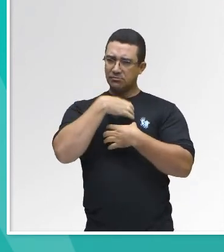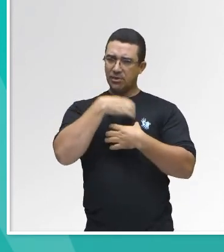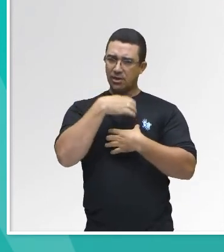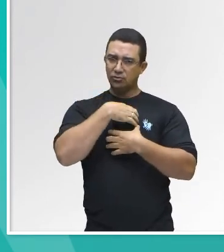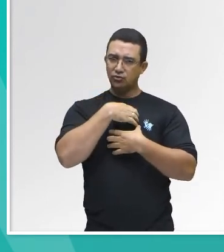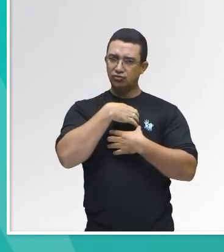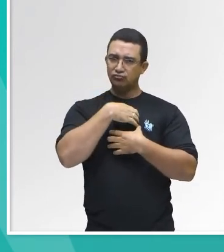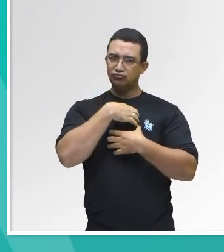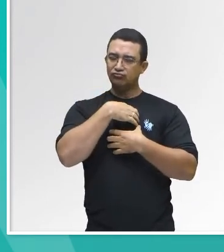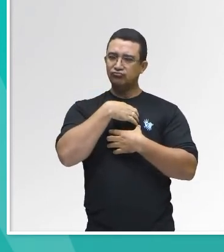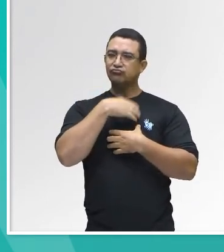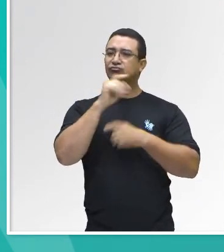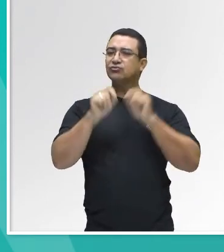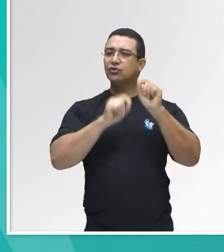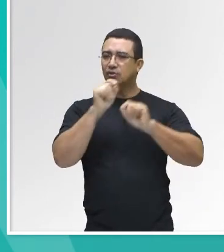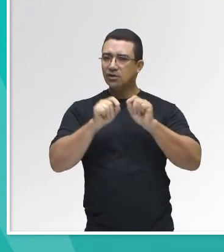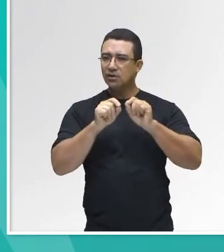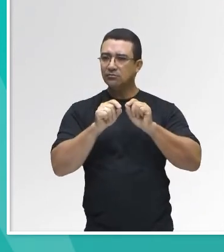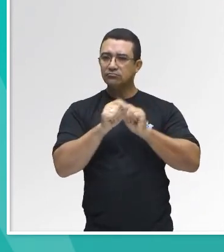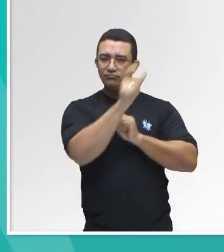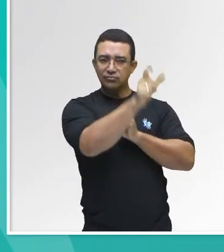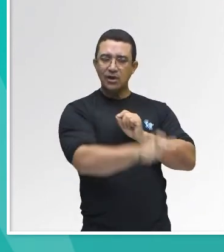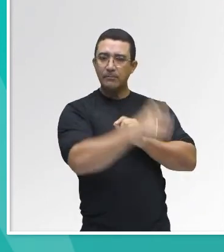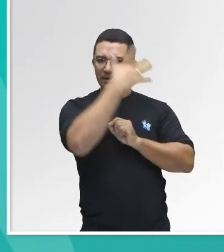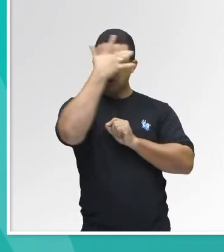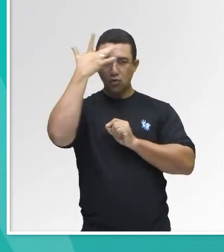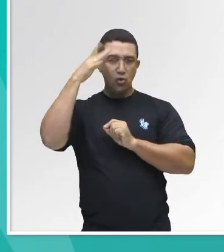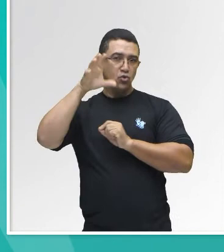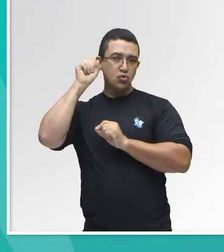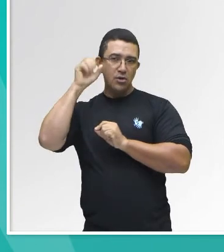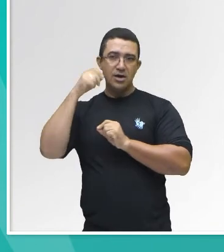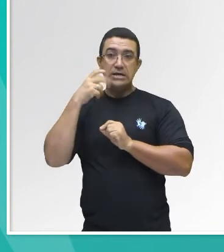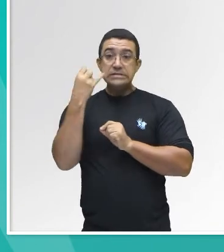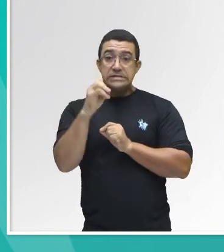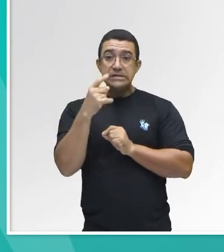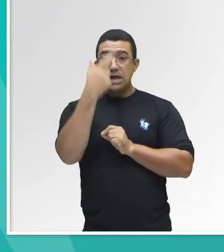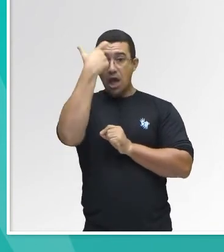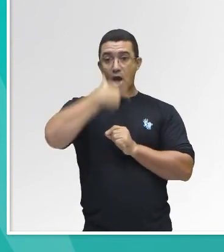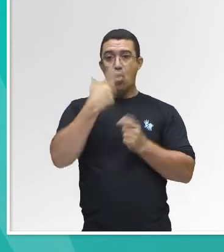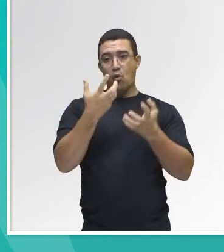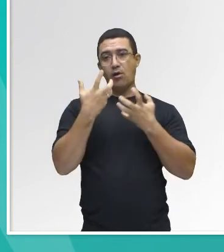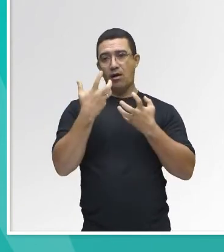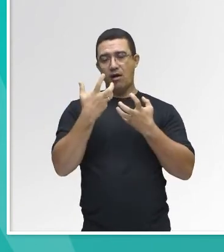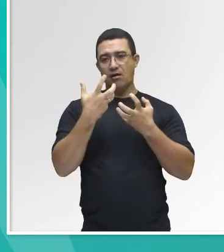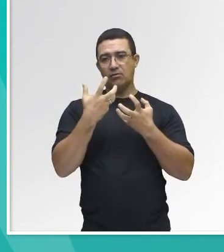aos sentimentos de quem está escutando. Se eu quero comover, eu quero que